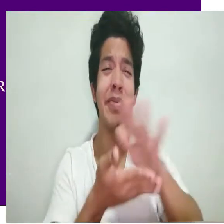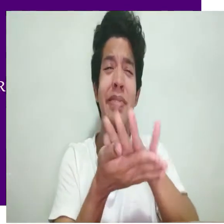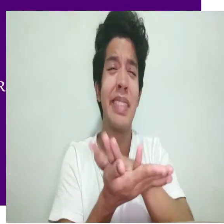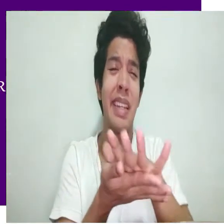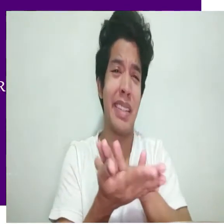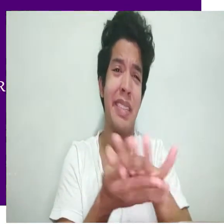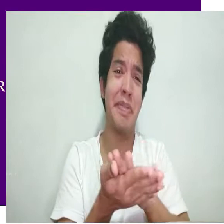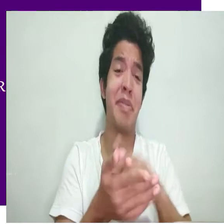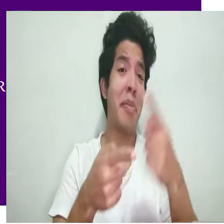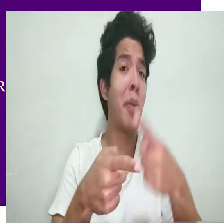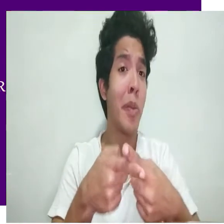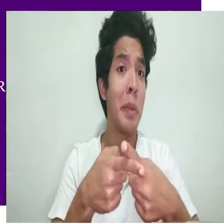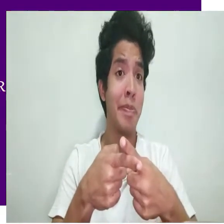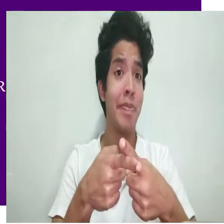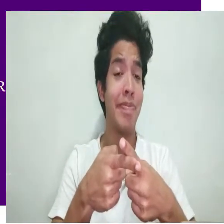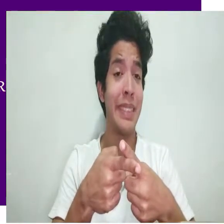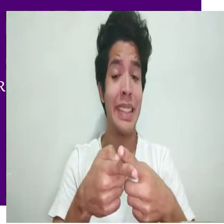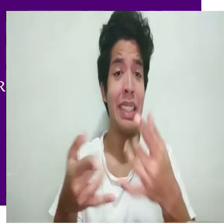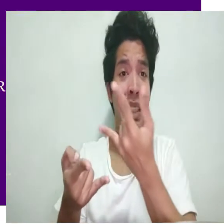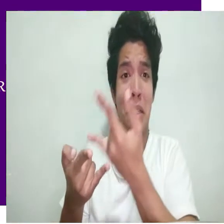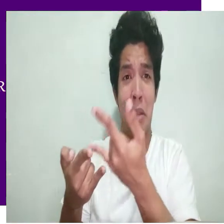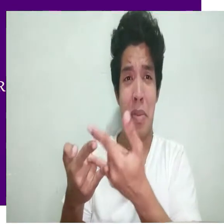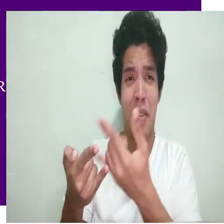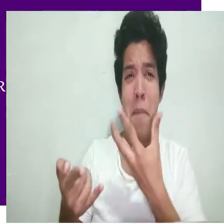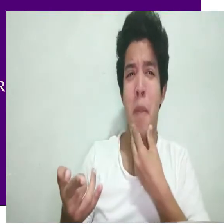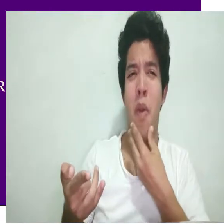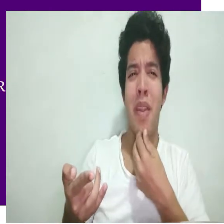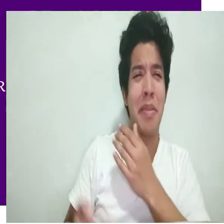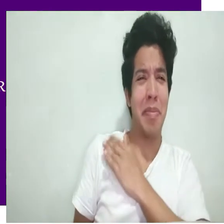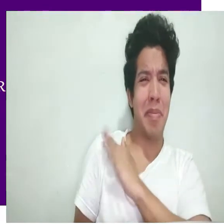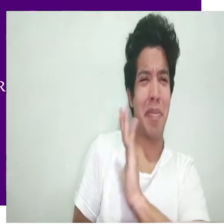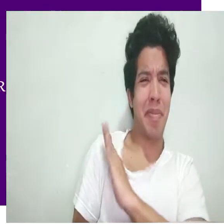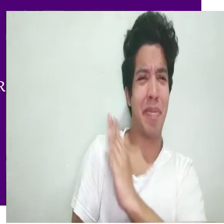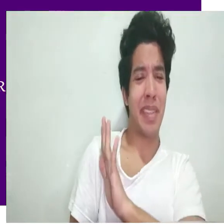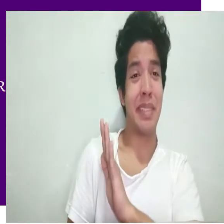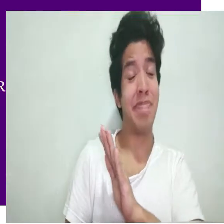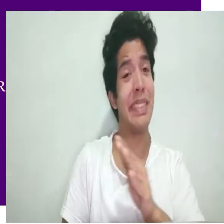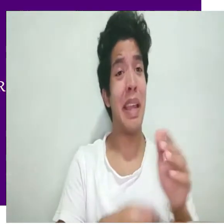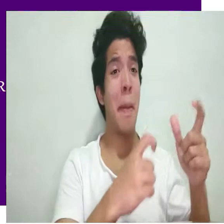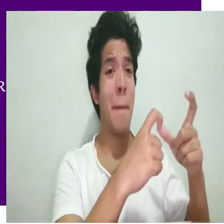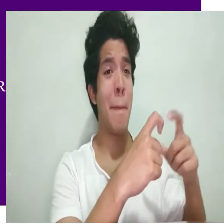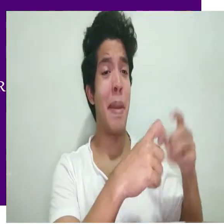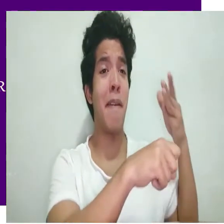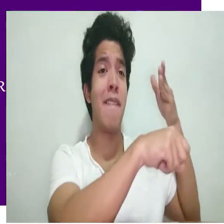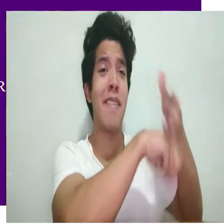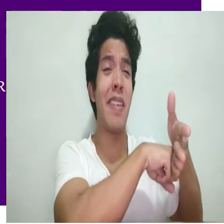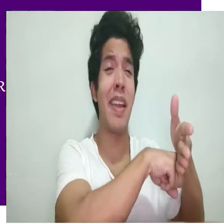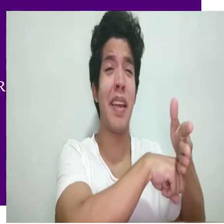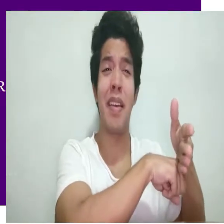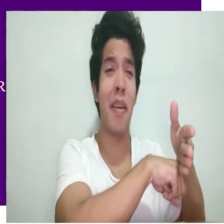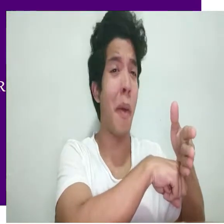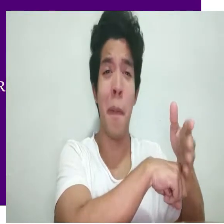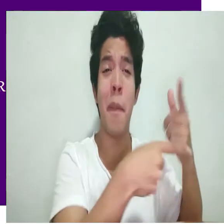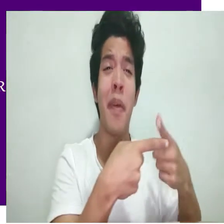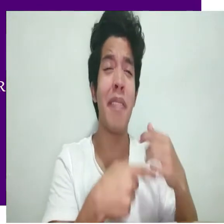as razões para não usarem são preconceito quanto ao uso do preservativo masculino, vergonha de ir ao